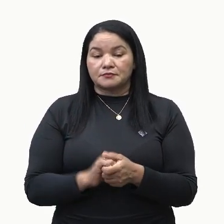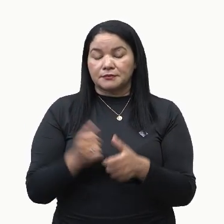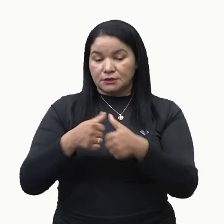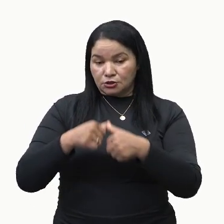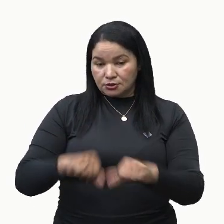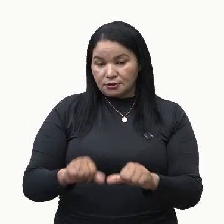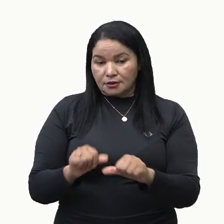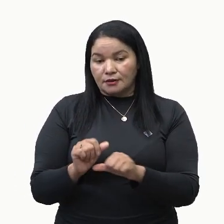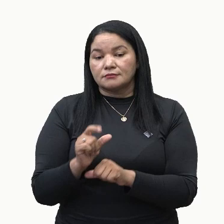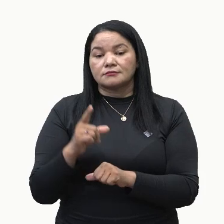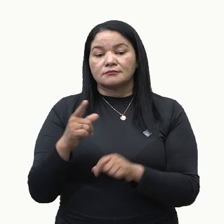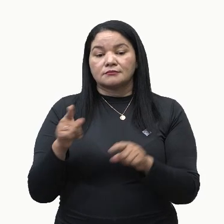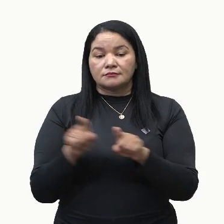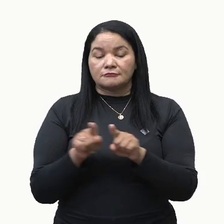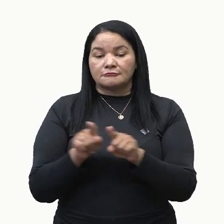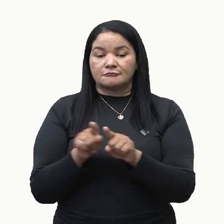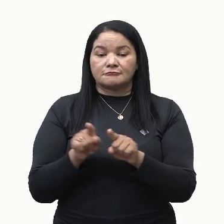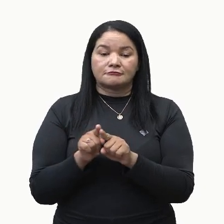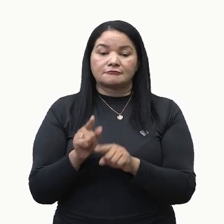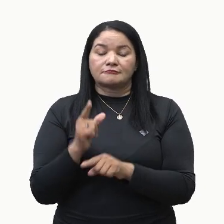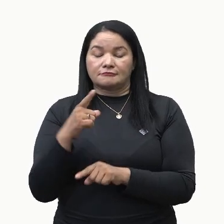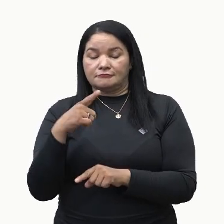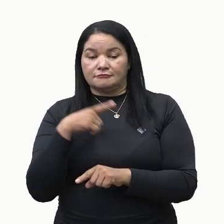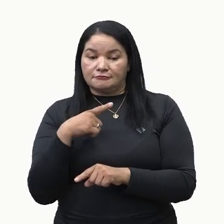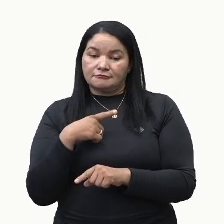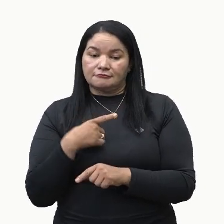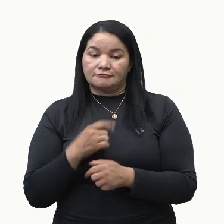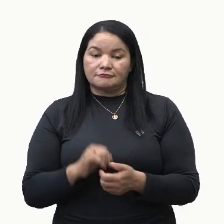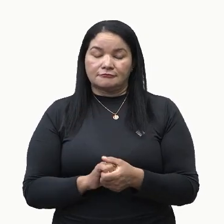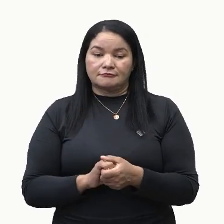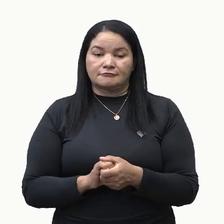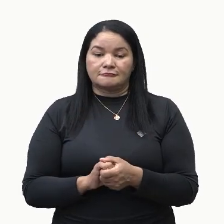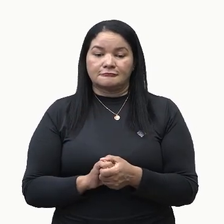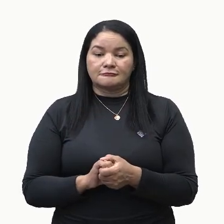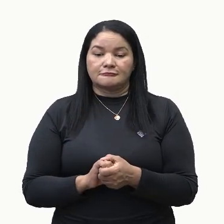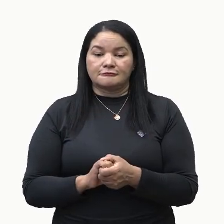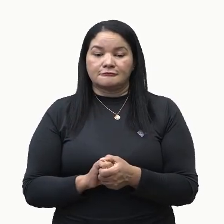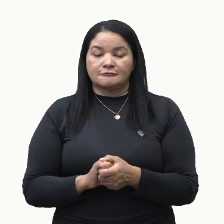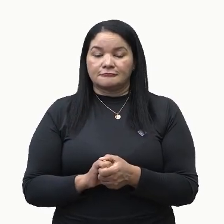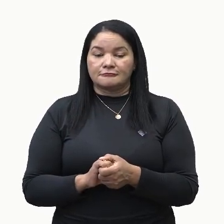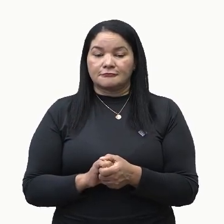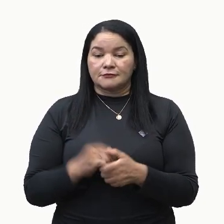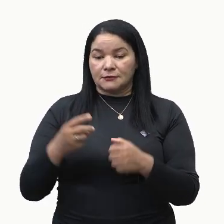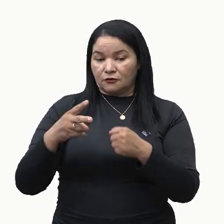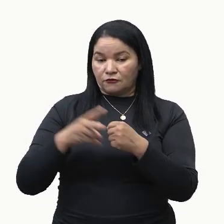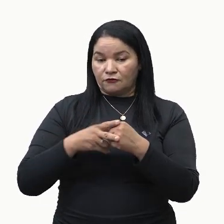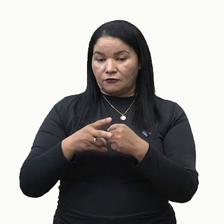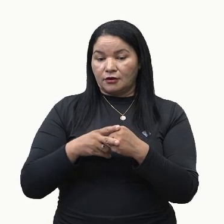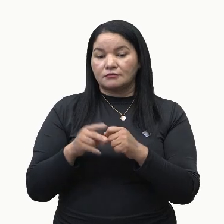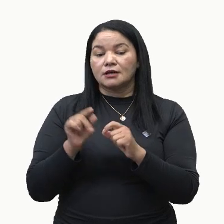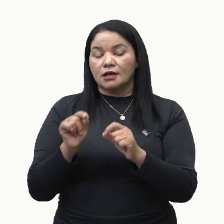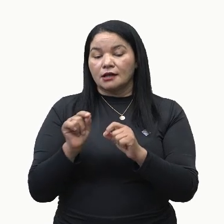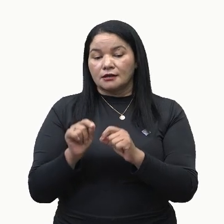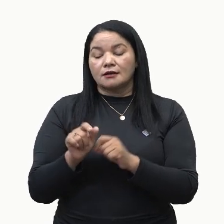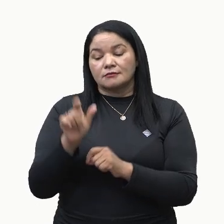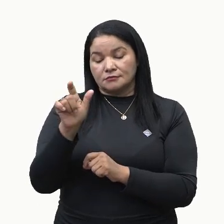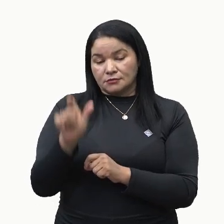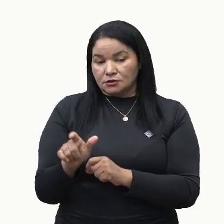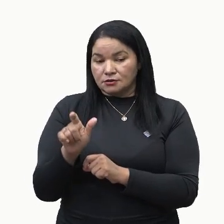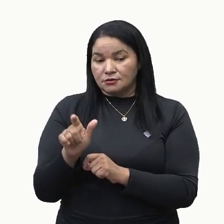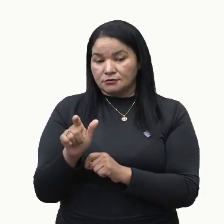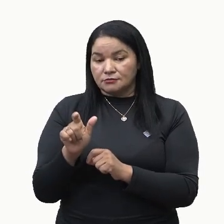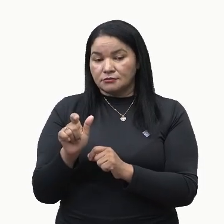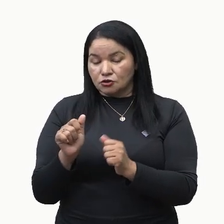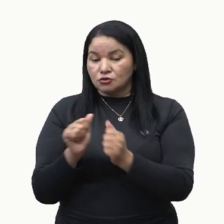estar, que está flexionada em estava, ela quem? A palavra